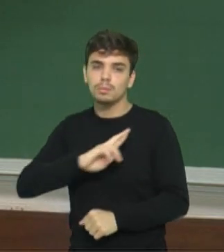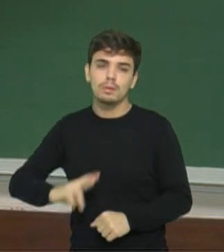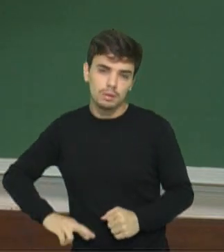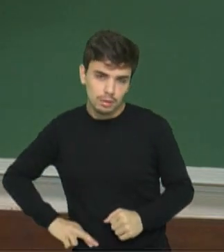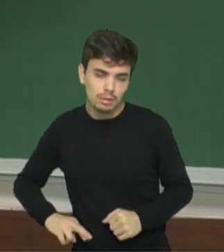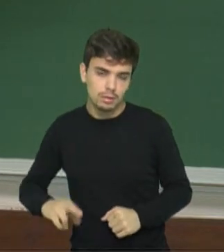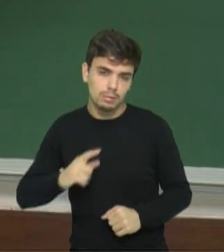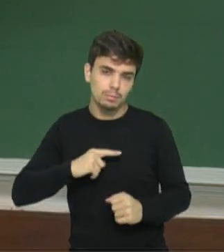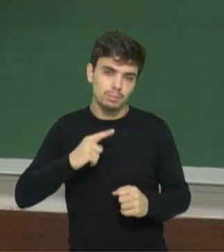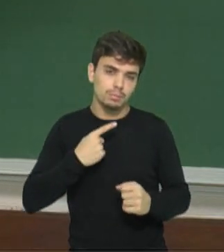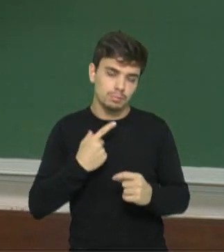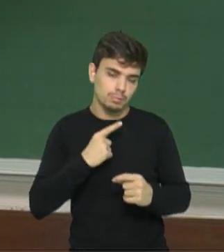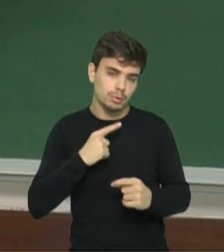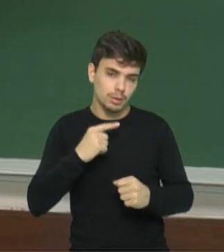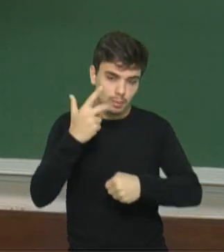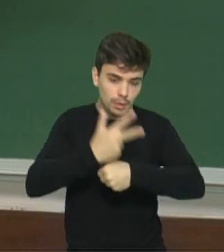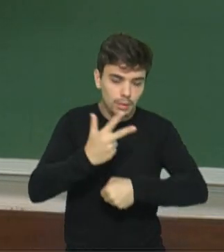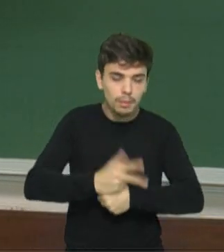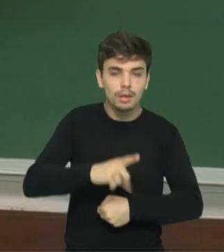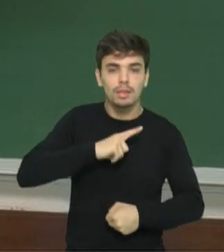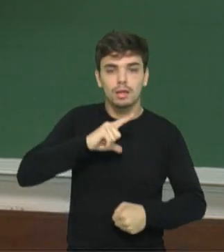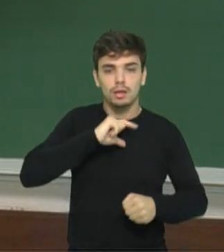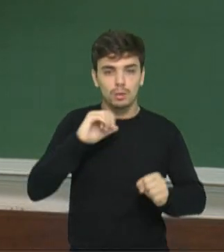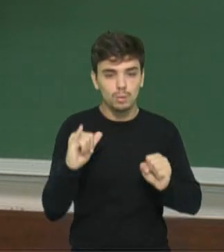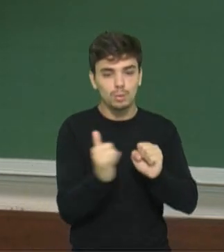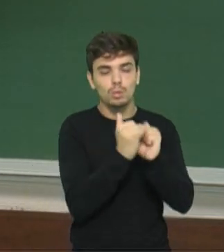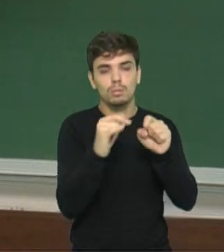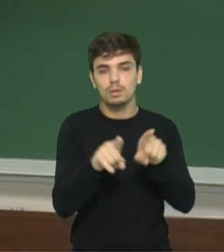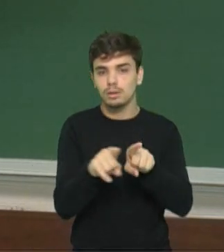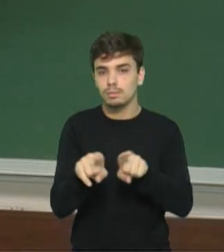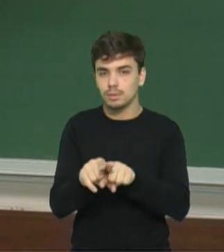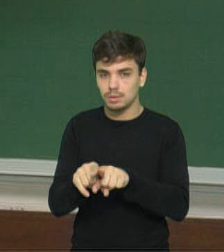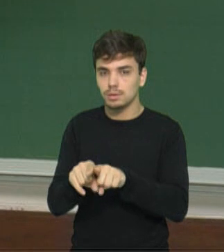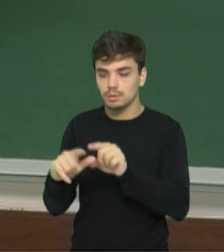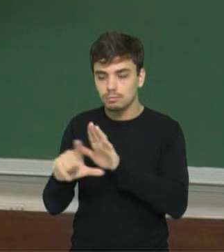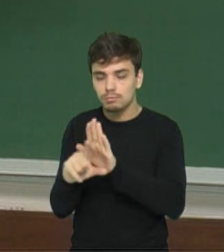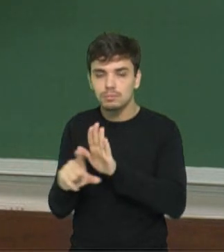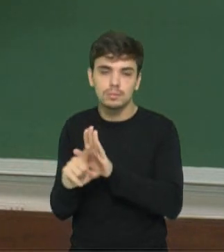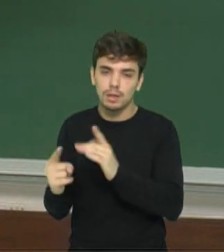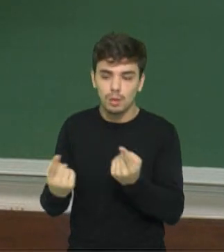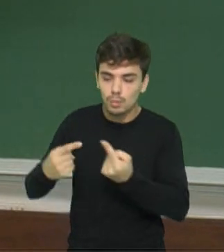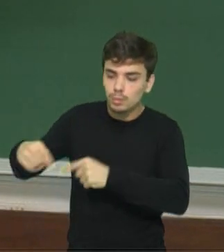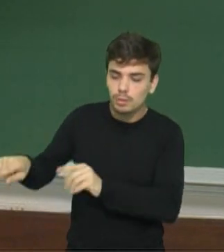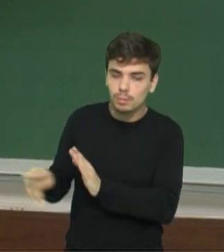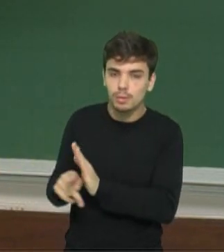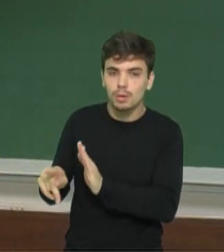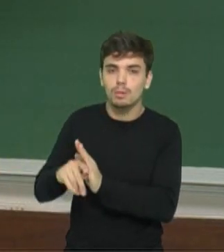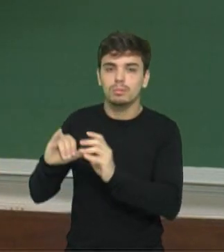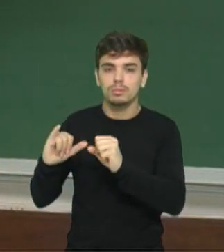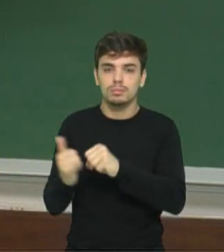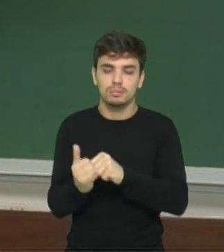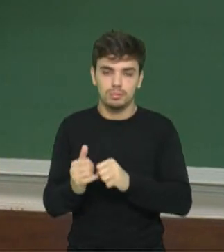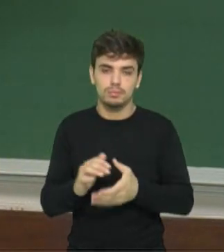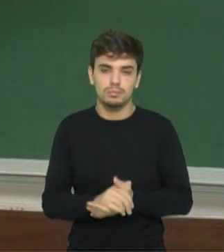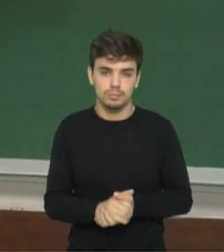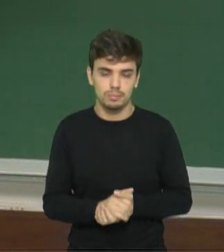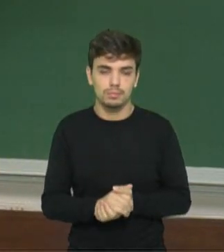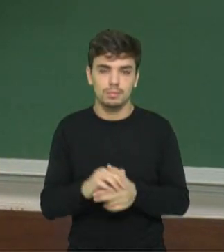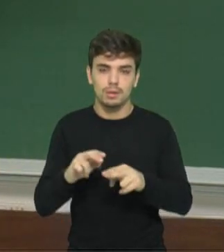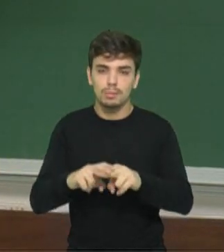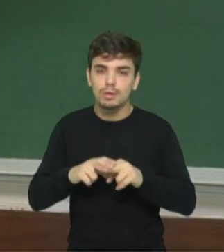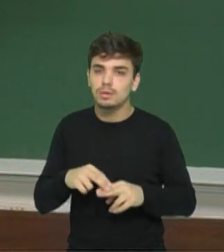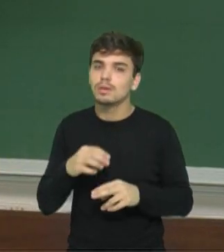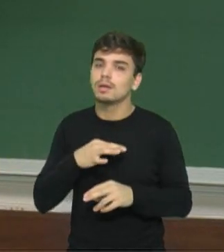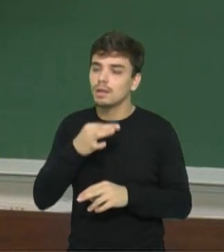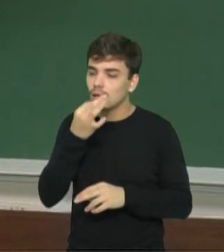Guatemala levou um golpe e as instituições, judiciário, legislativo, não se opuseram a esse golpe. Então, Pablo Neruda cria essa expressão